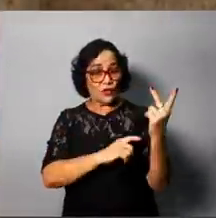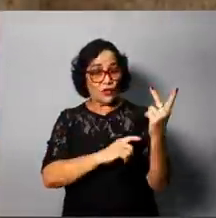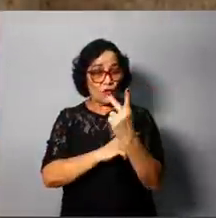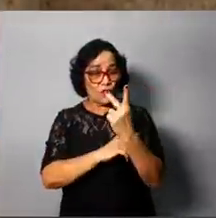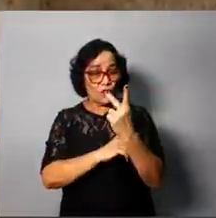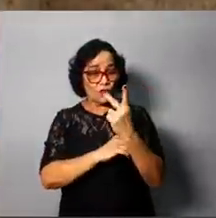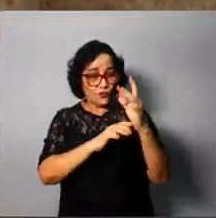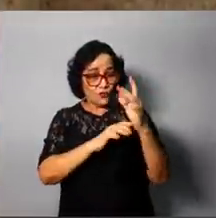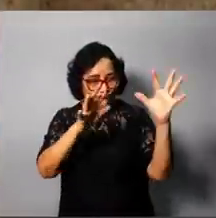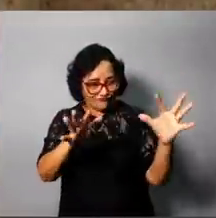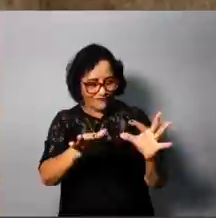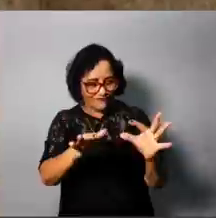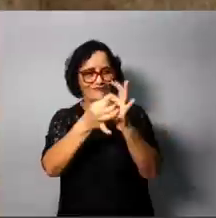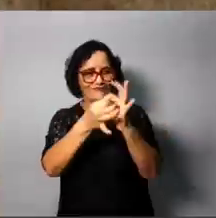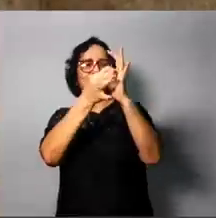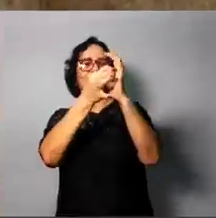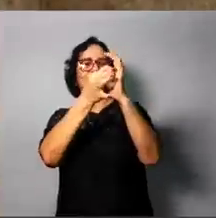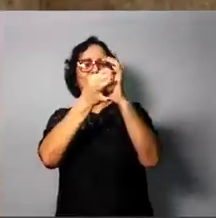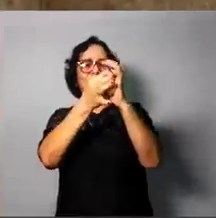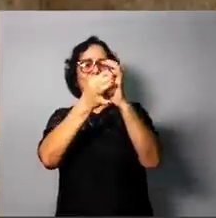espiritualmente um.